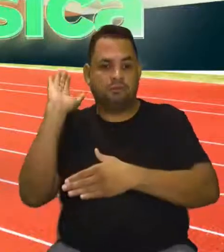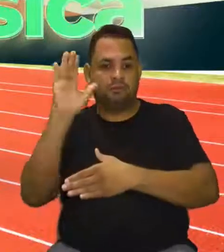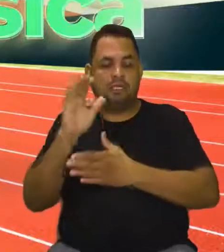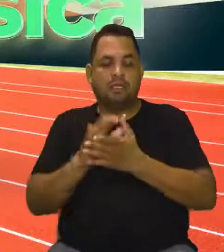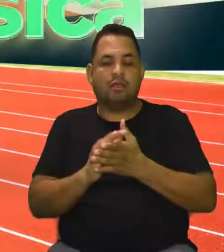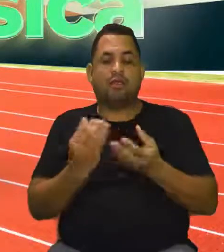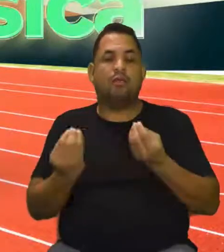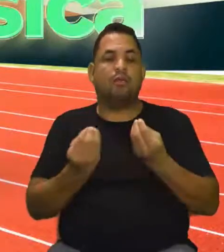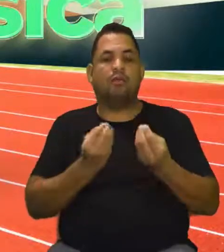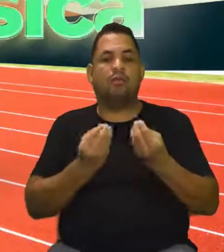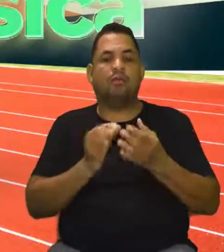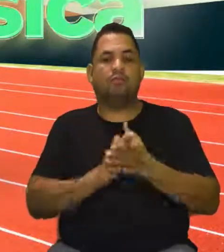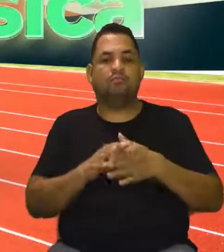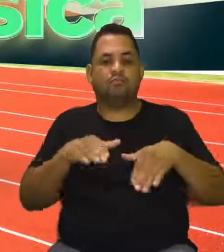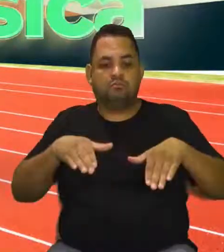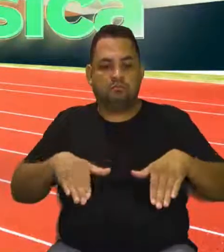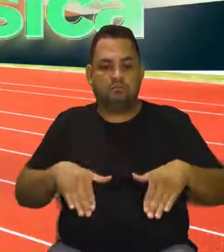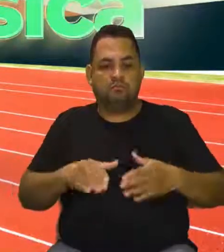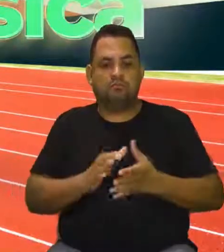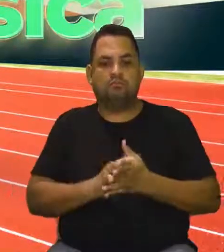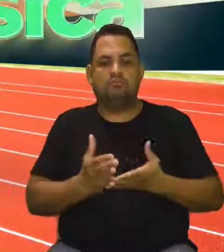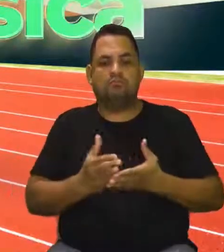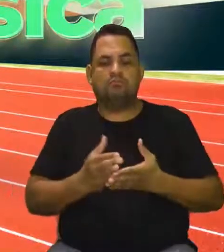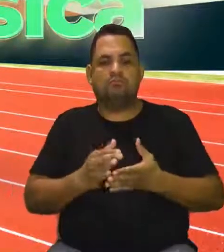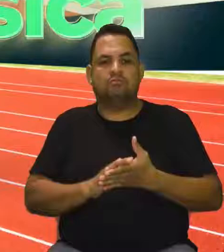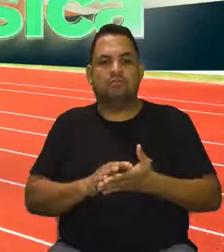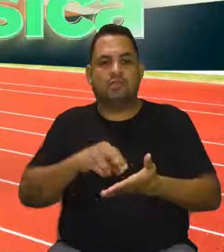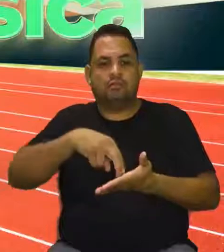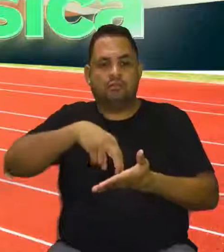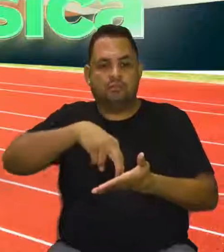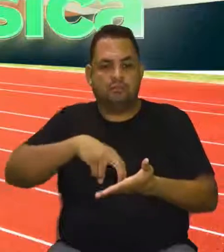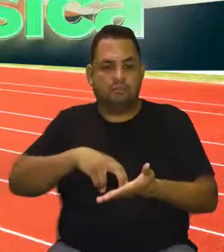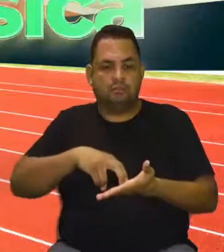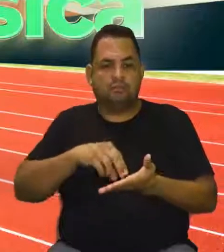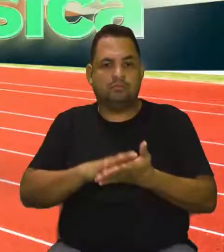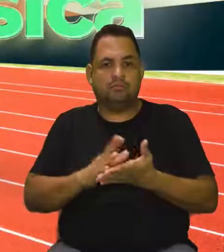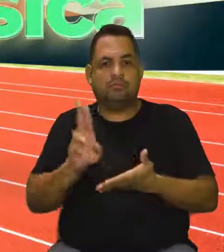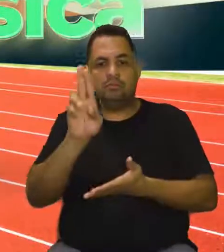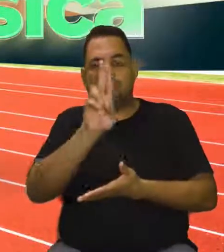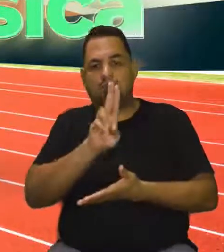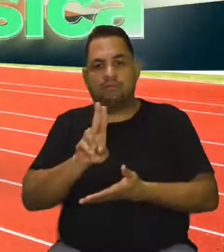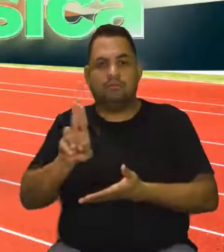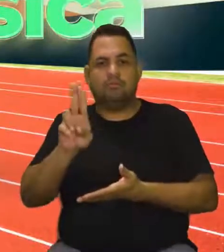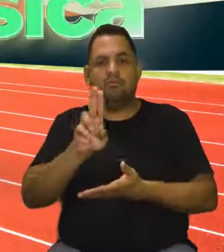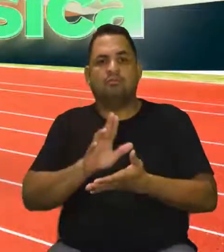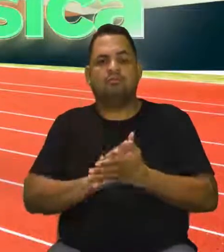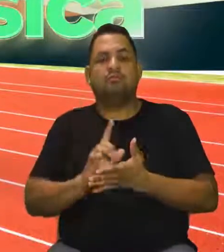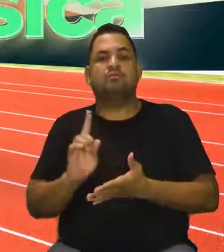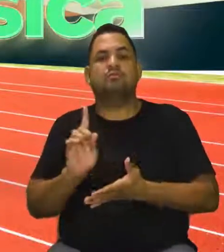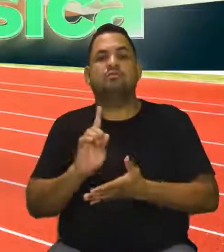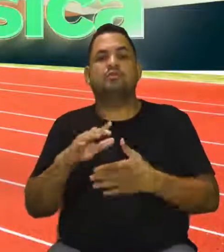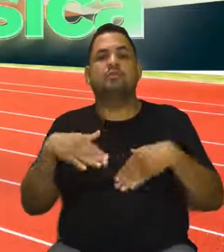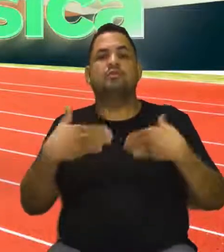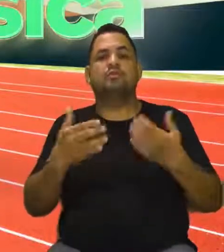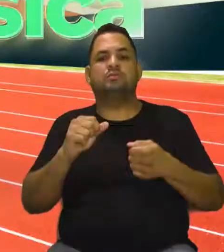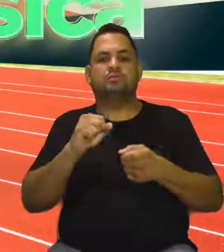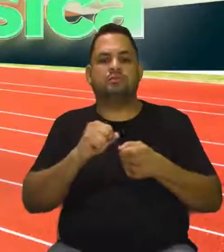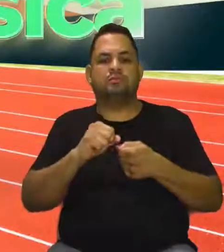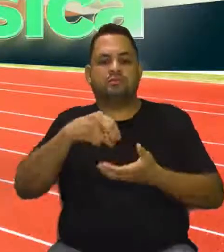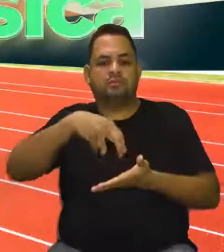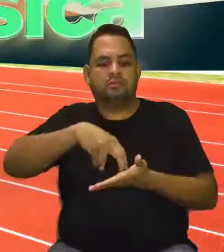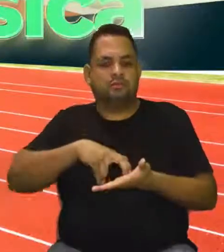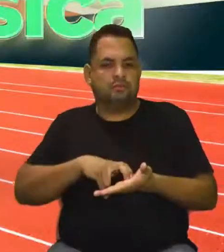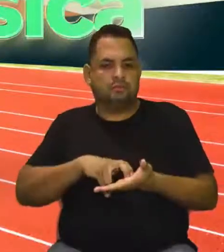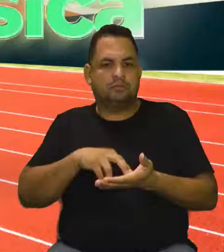como que eles ficam? Então, essa posição de agachamento, ela é muito utilizada não só no momento que você vai